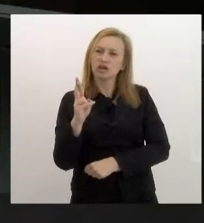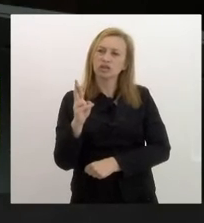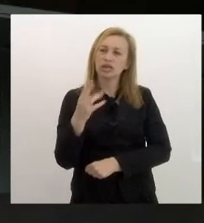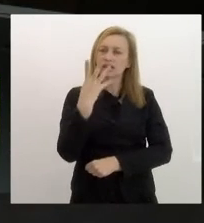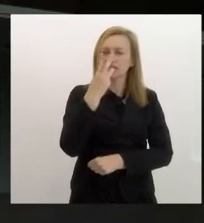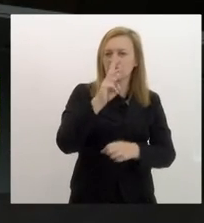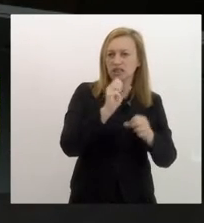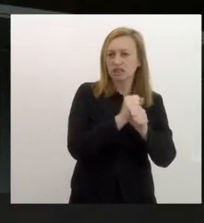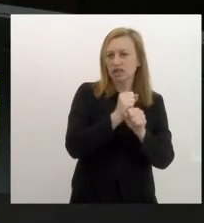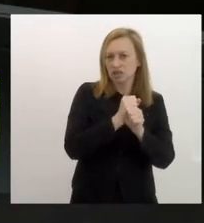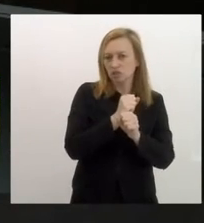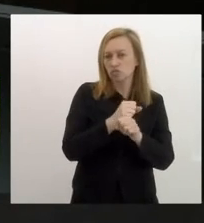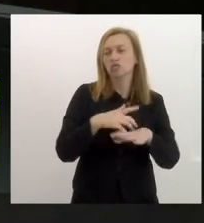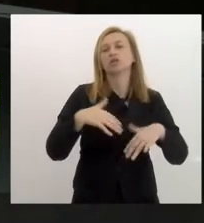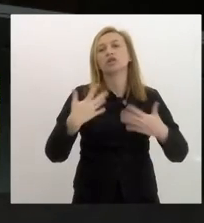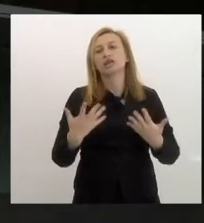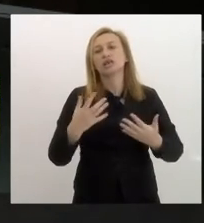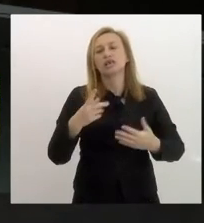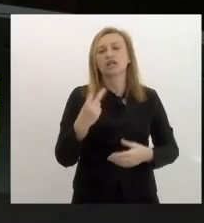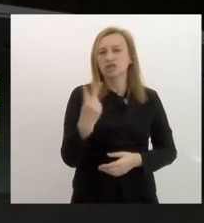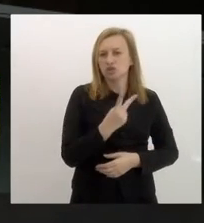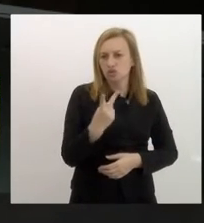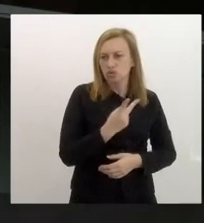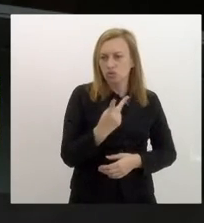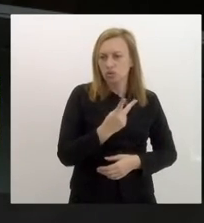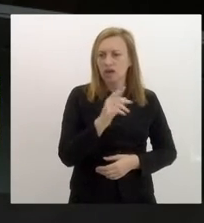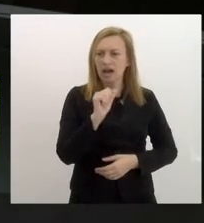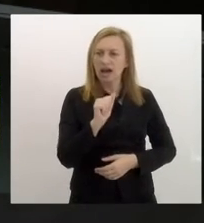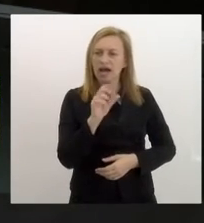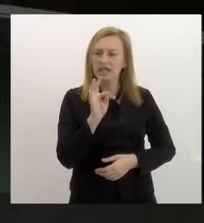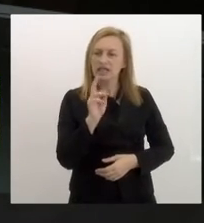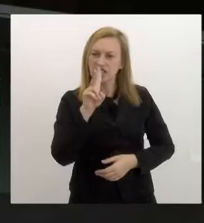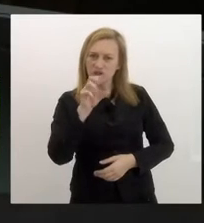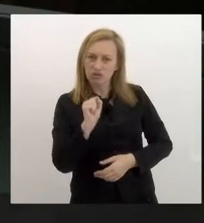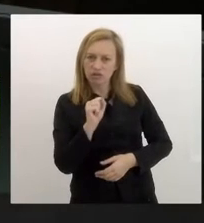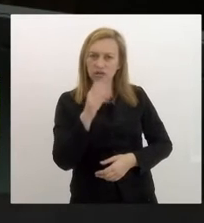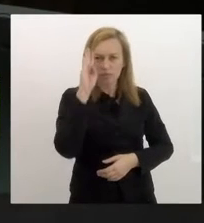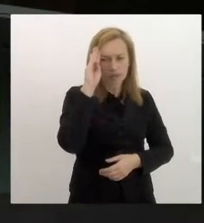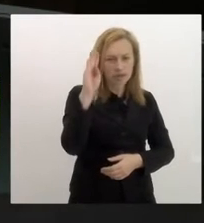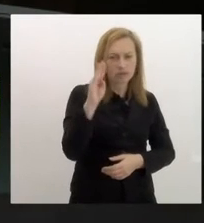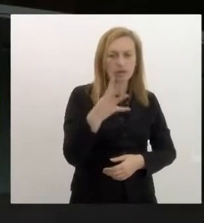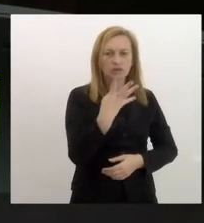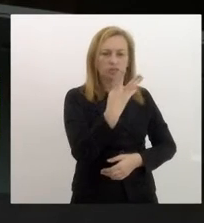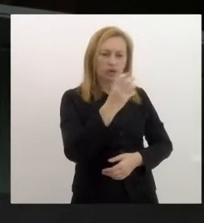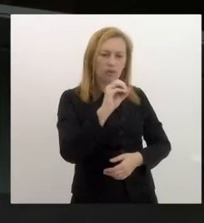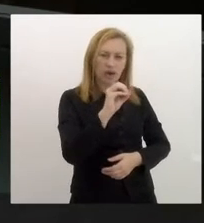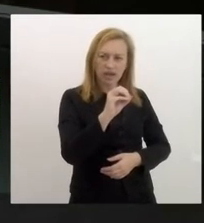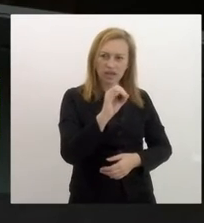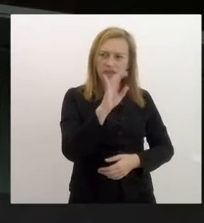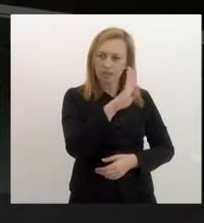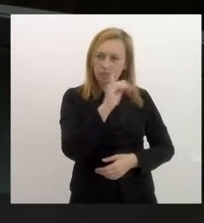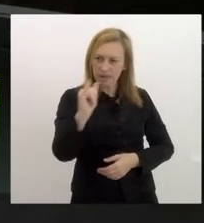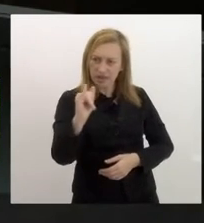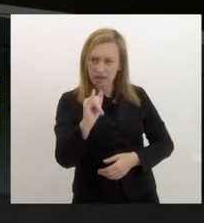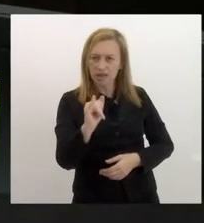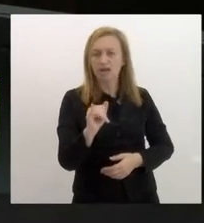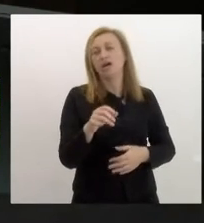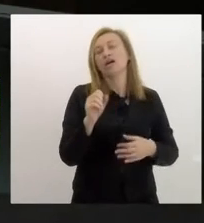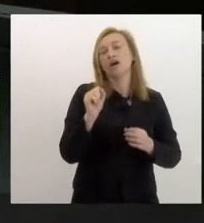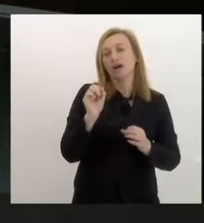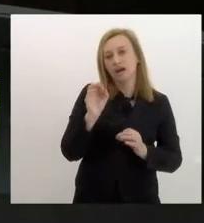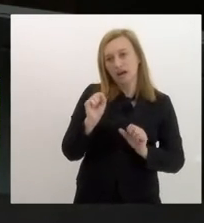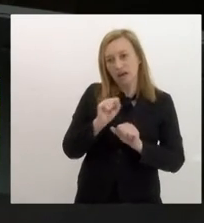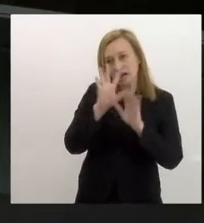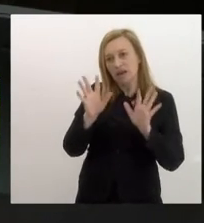em 30 anos esses dois ativos que são os ativos principais eu pego 40-b é claro que